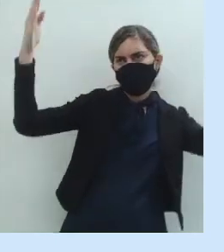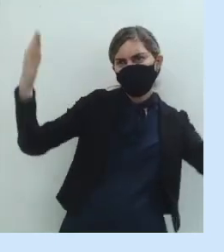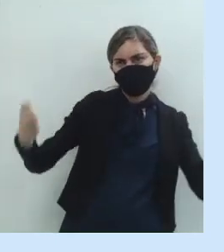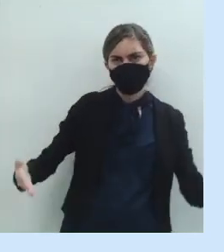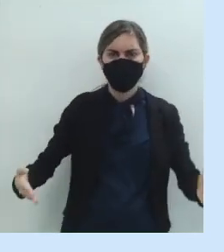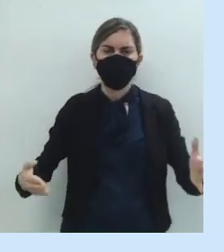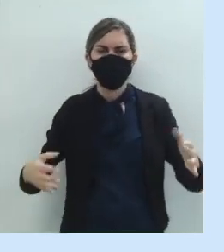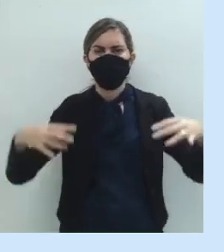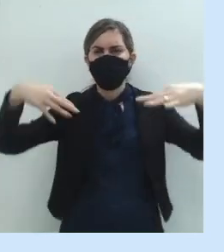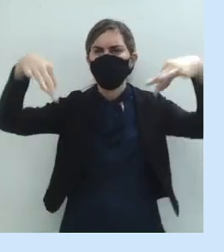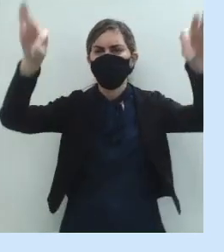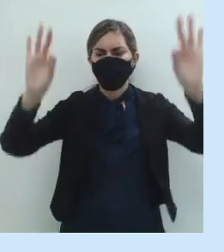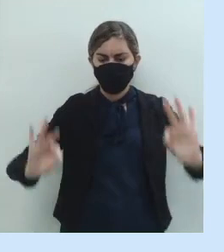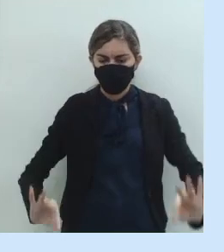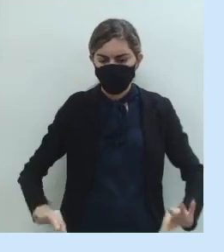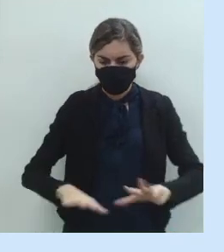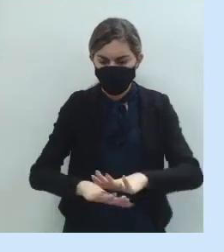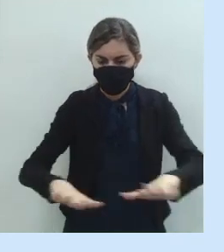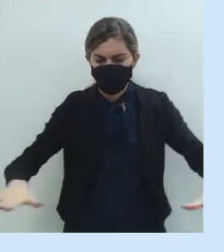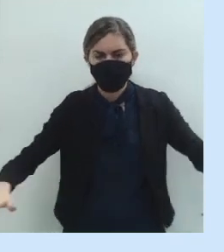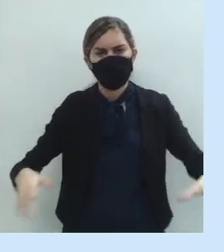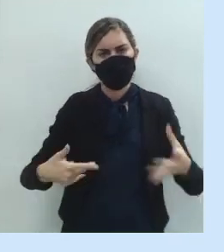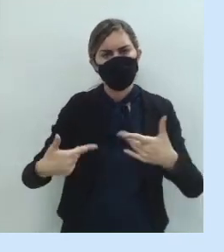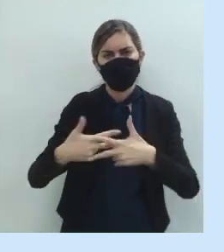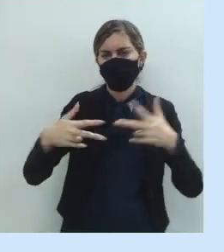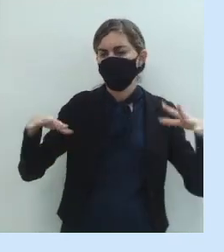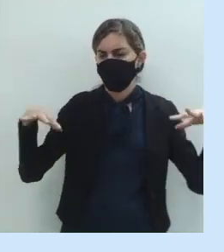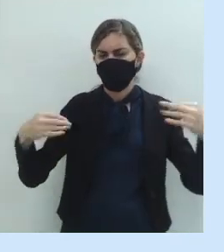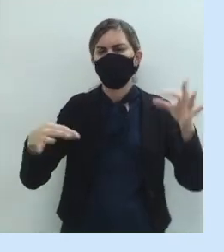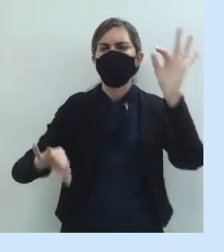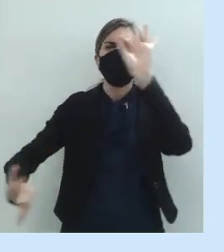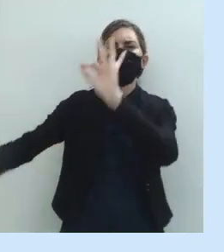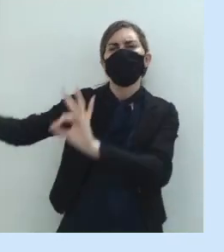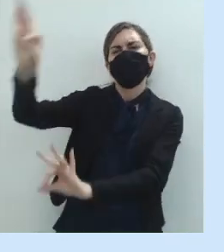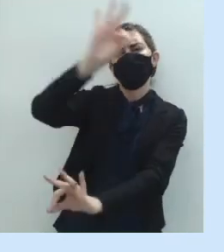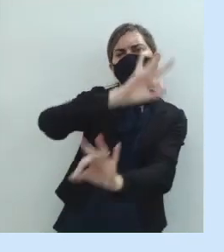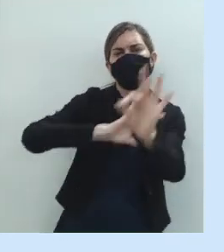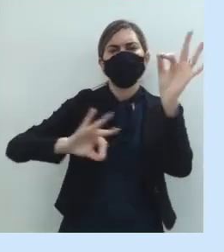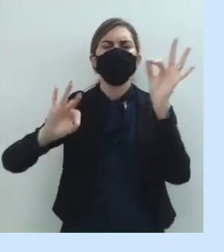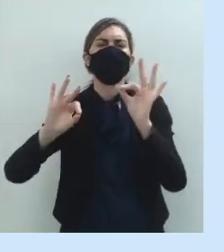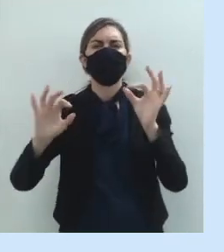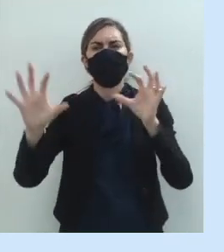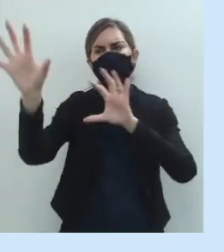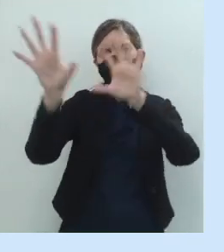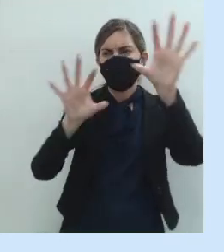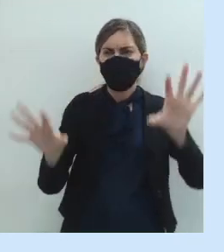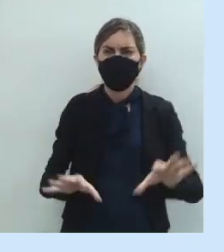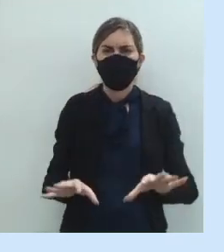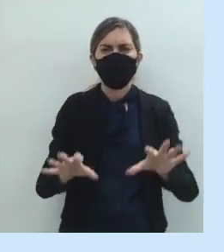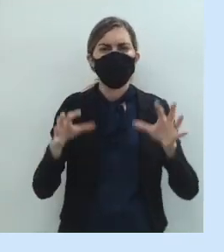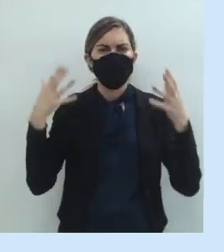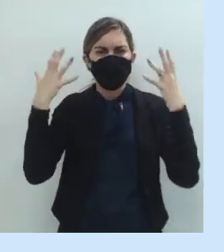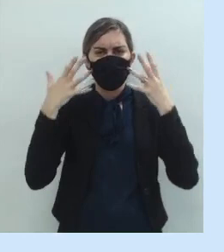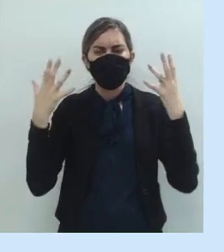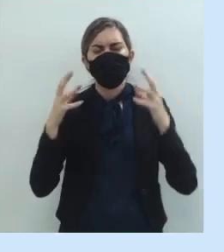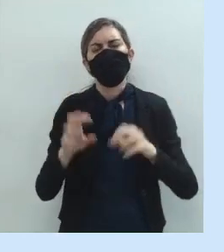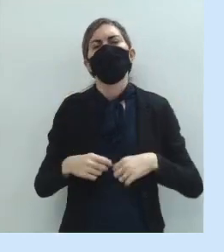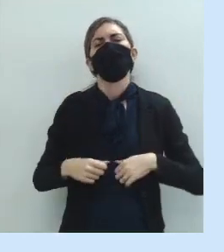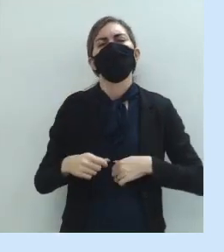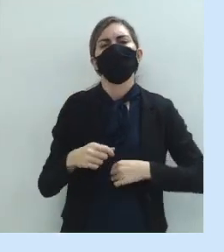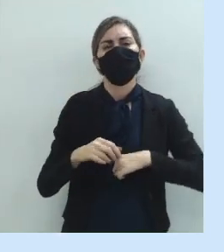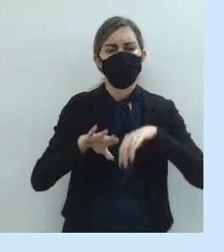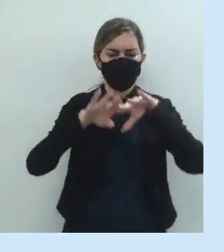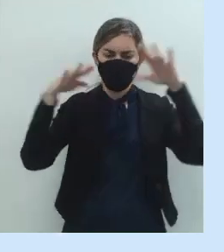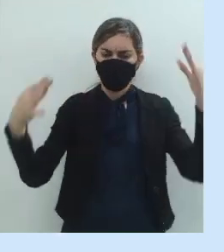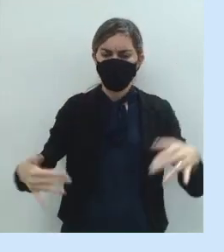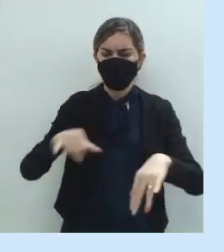um linóleo no chão, a Rural toda enfeitada, toda decorada, com equipamentos de som. Então, eles montavam um